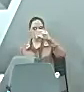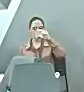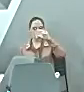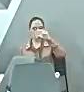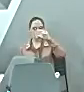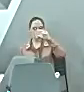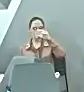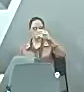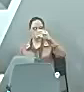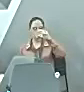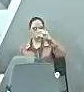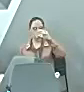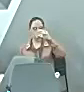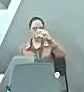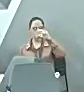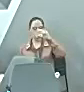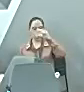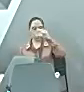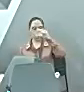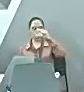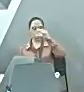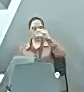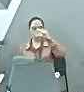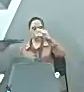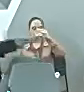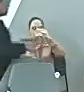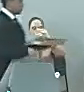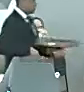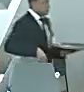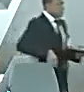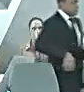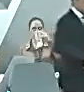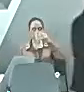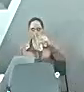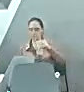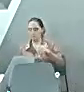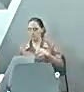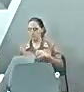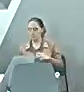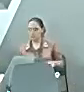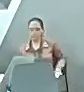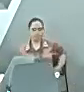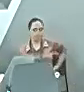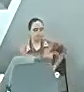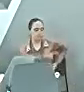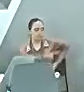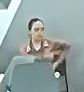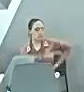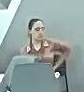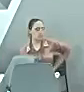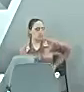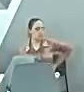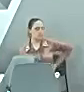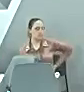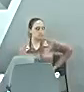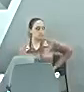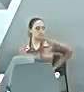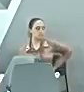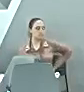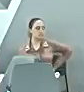a devida atenção e nós já tivemos diversas audiências públicas para tratar sobre a situação